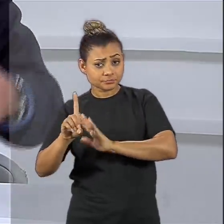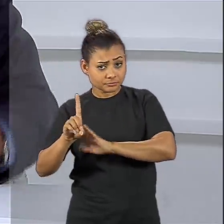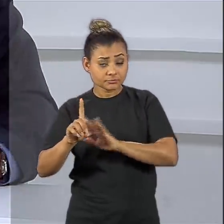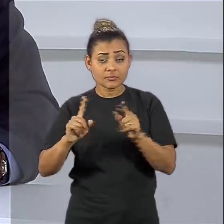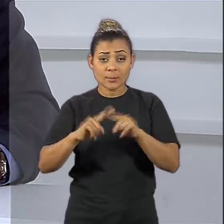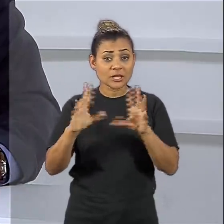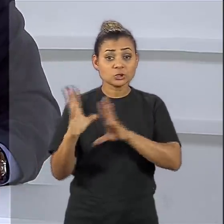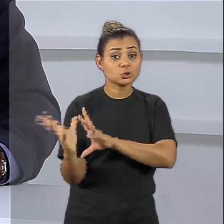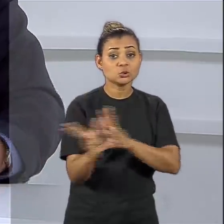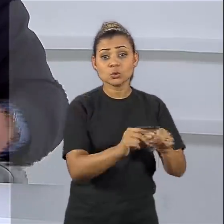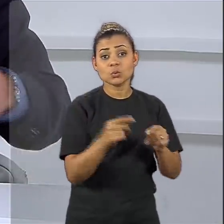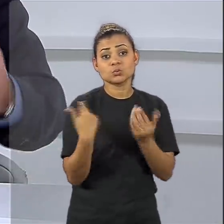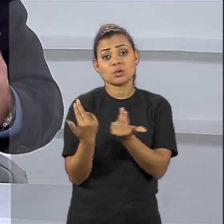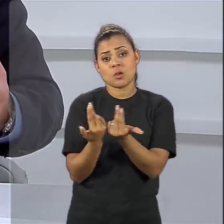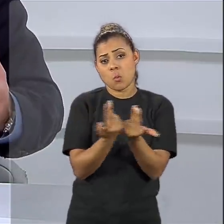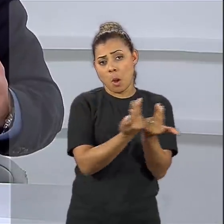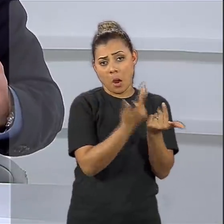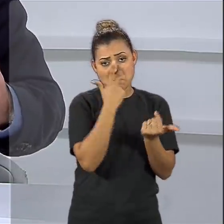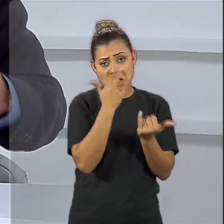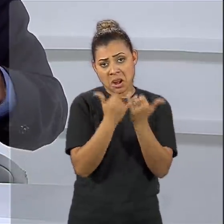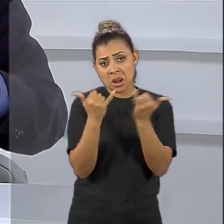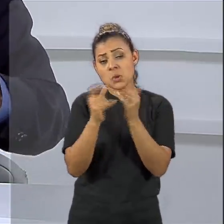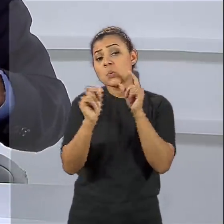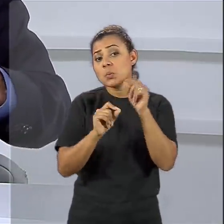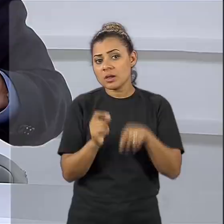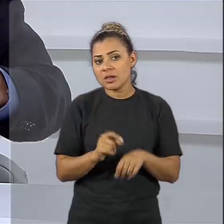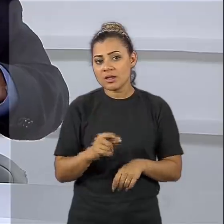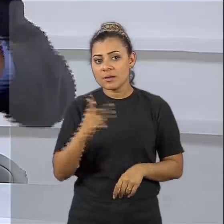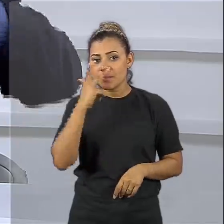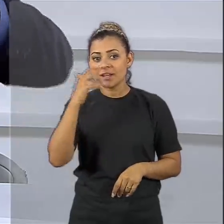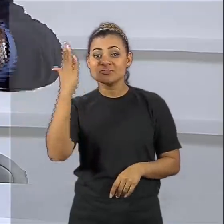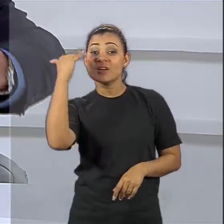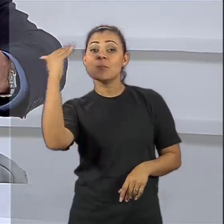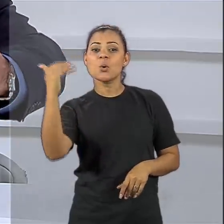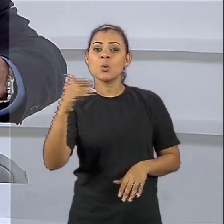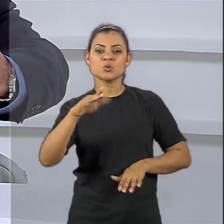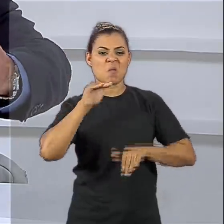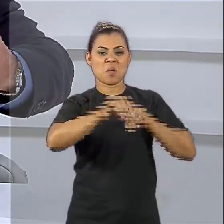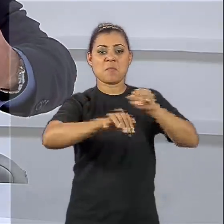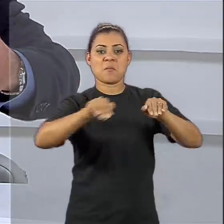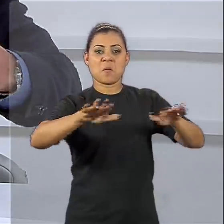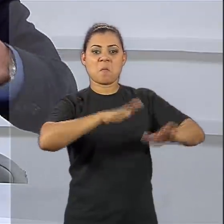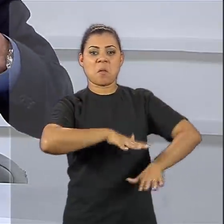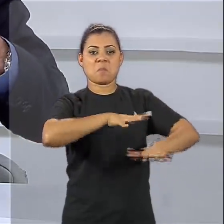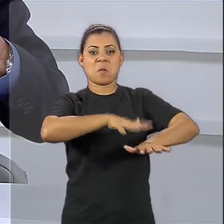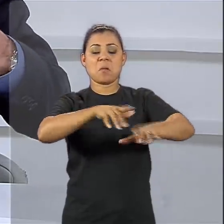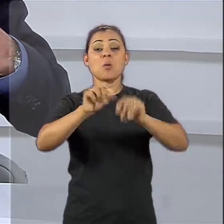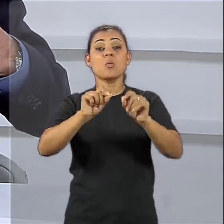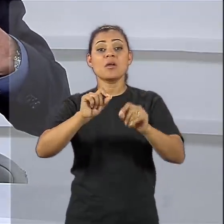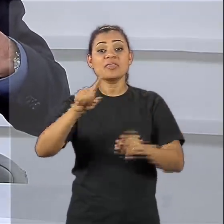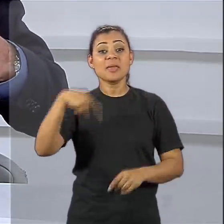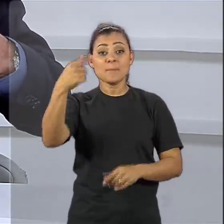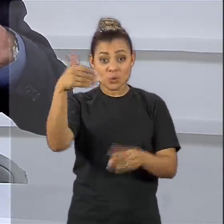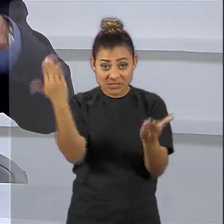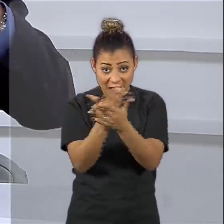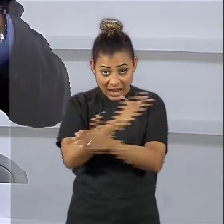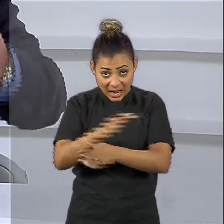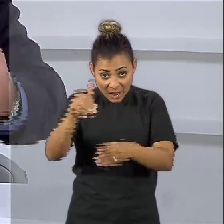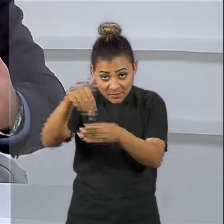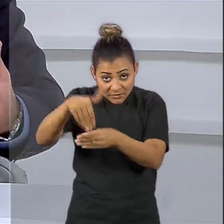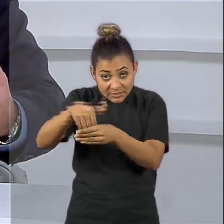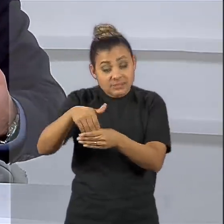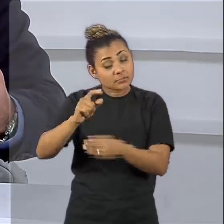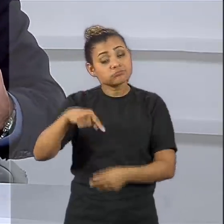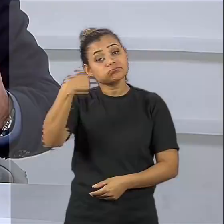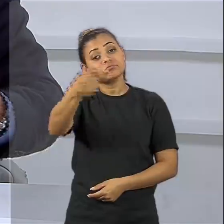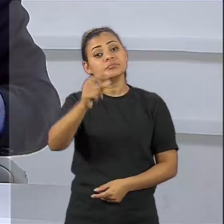eles com um traço em comum, que é esse populismo que se concretiza depois da eleição. Né? Essa forma de governar